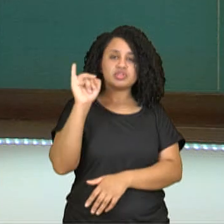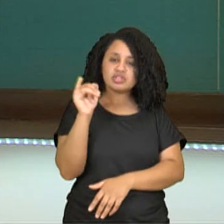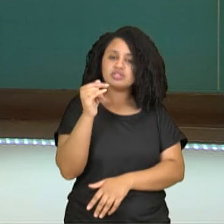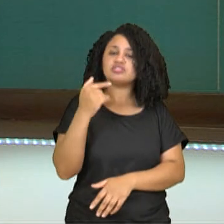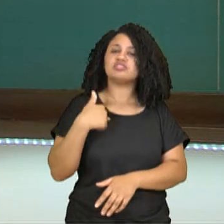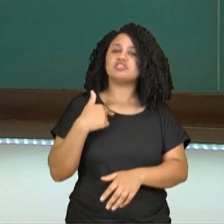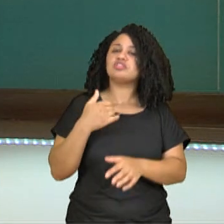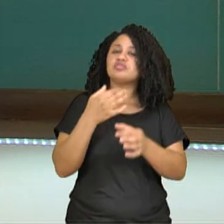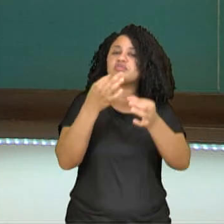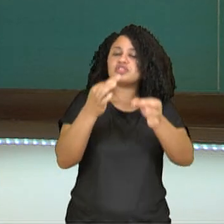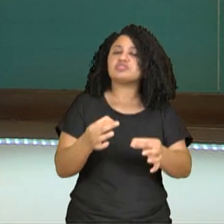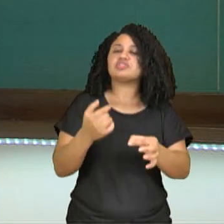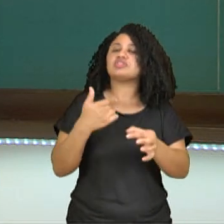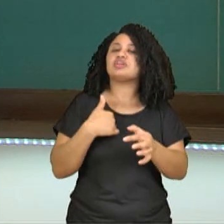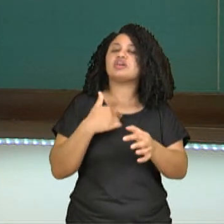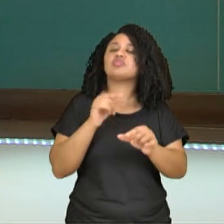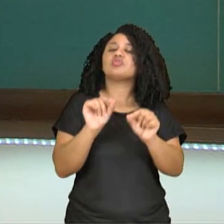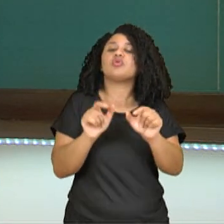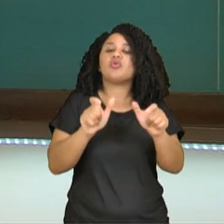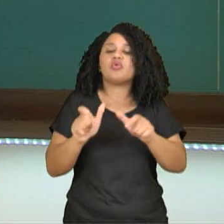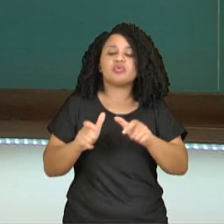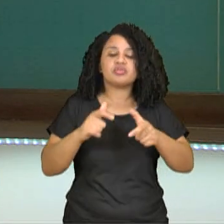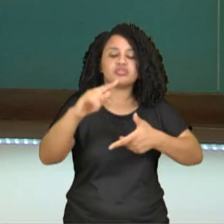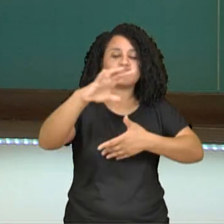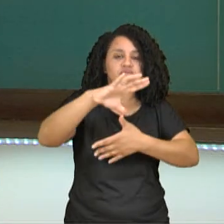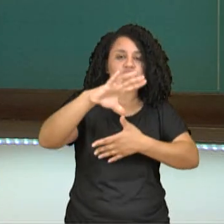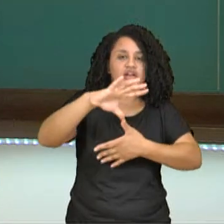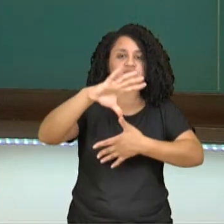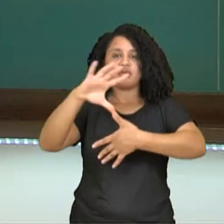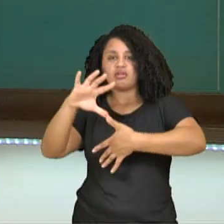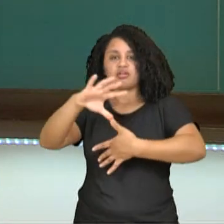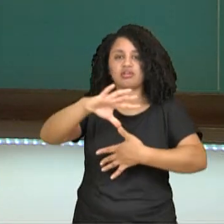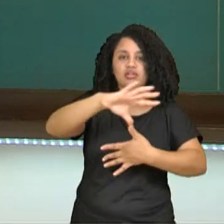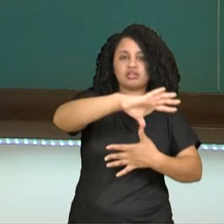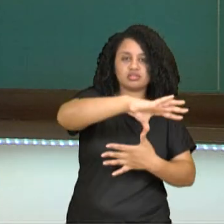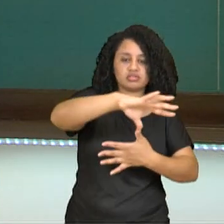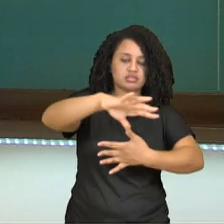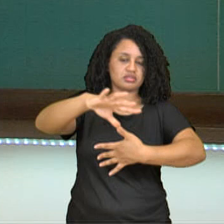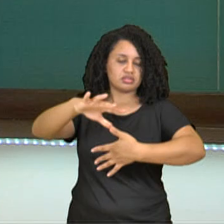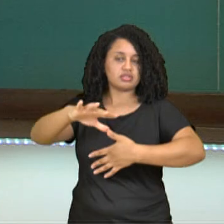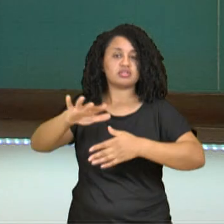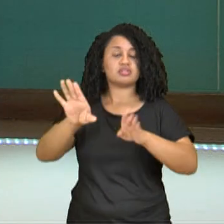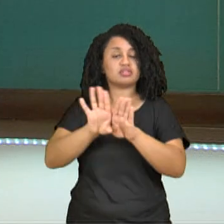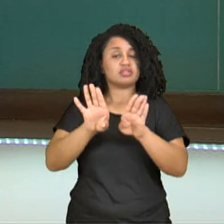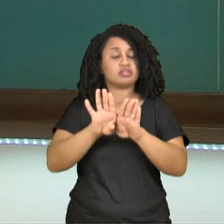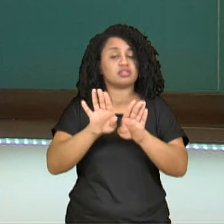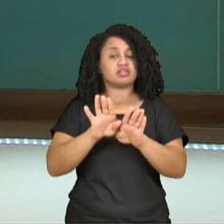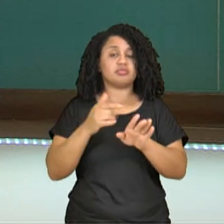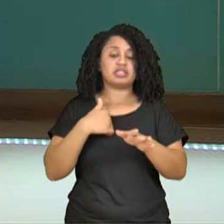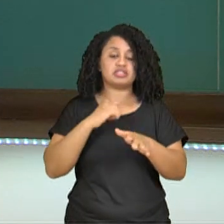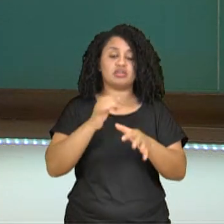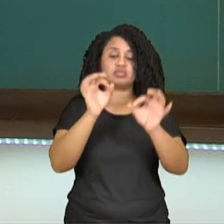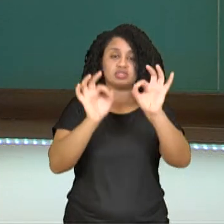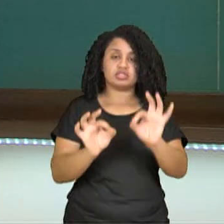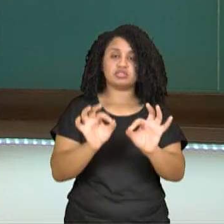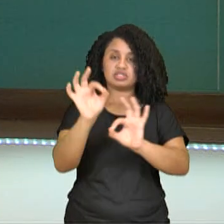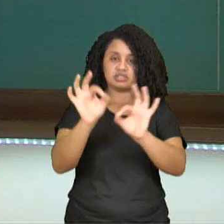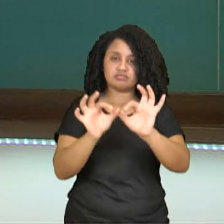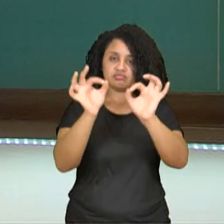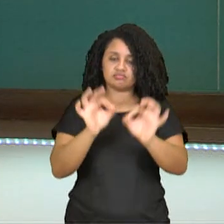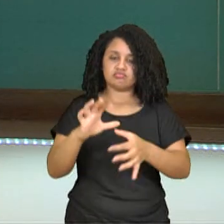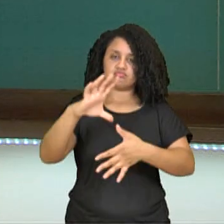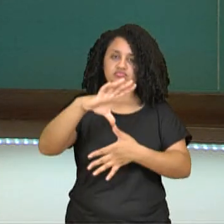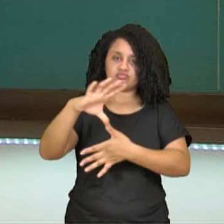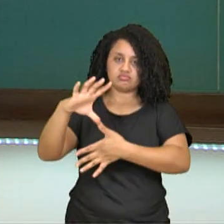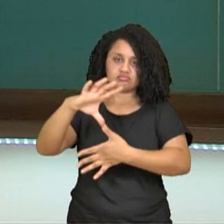correto direcionamento do mapa e também a partir desse correto direcionamento para que haja a